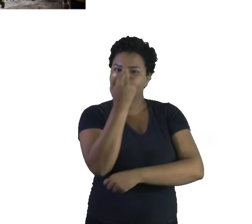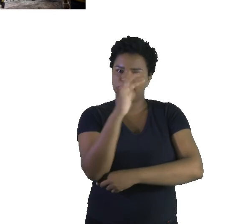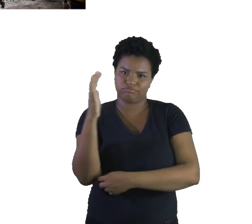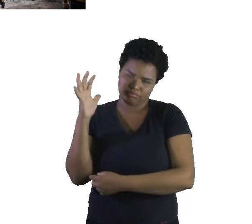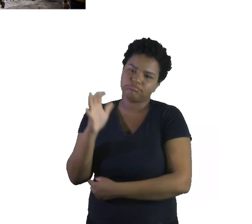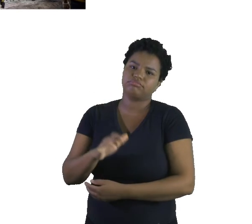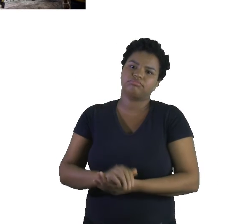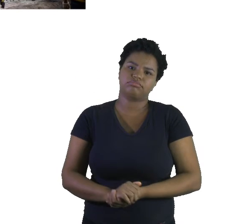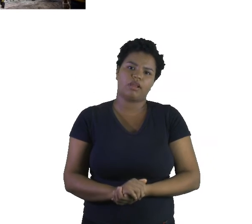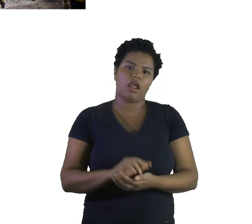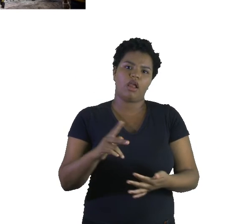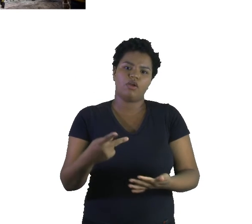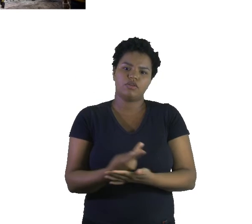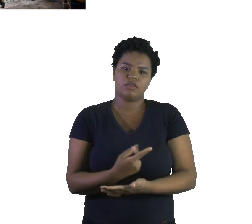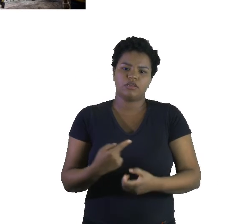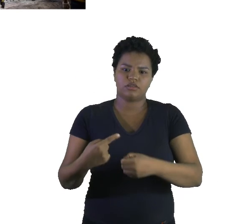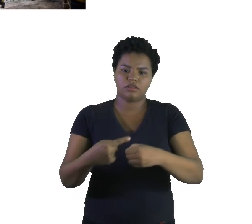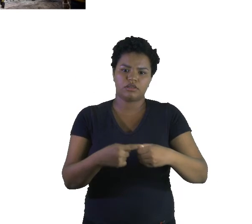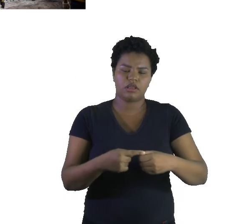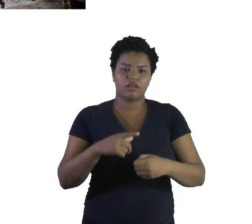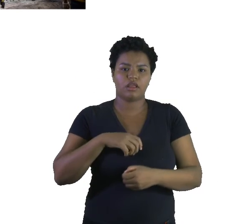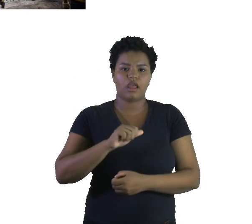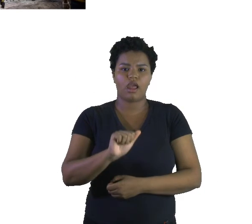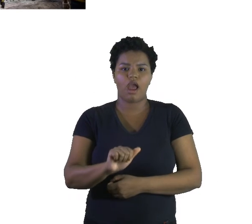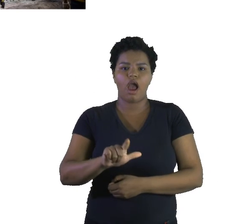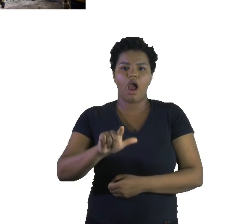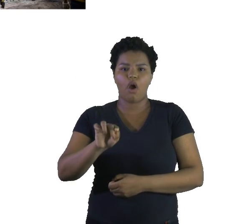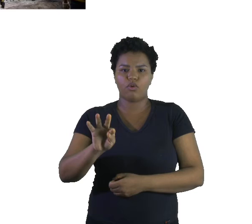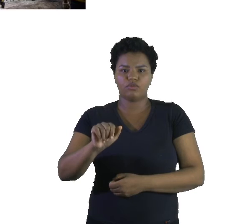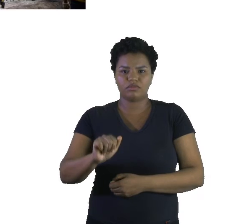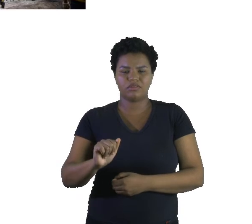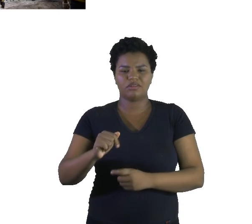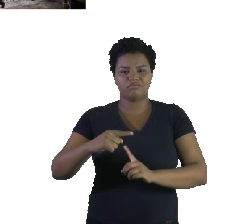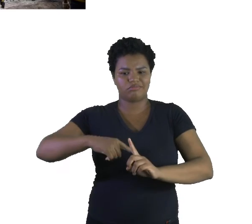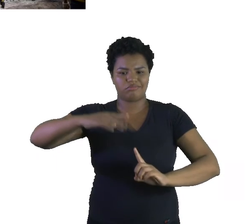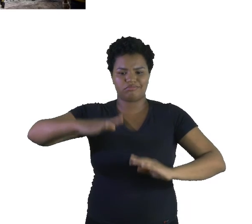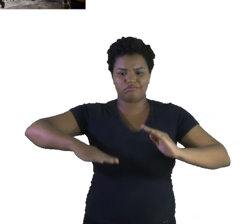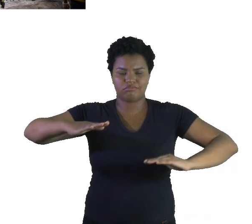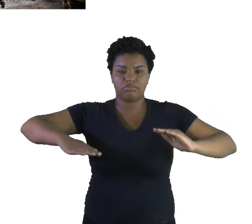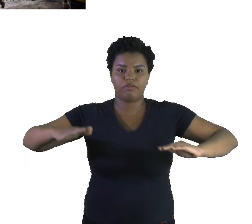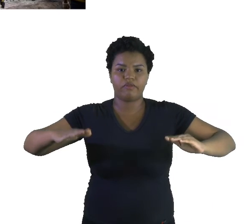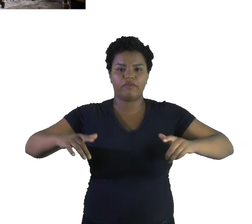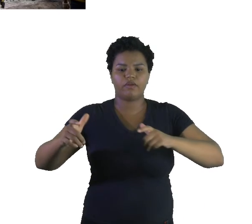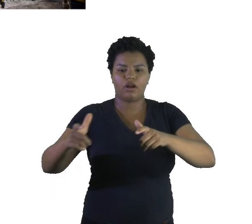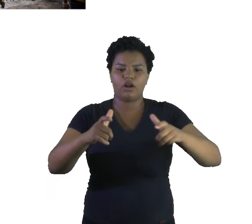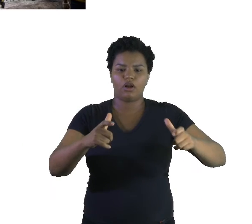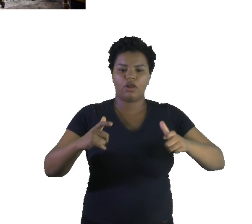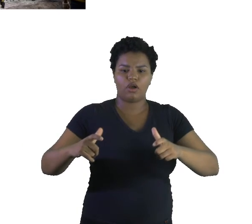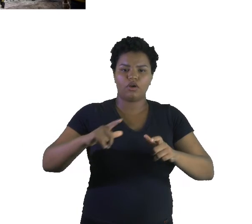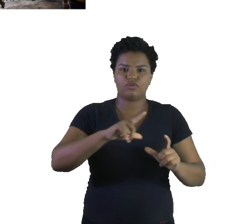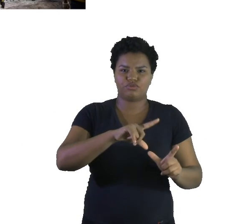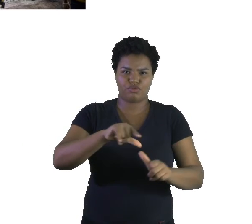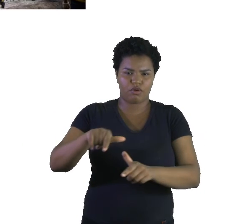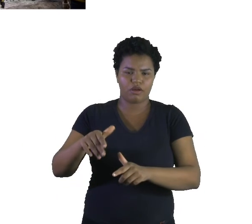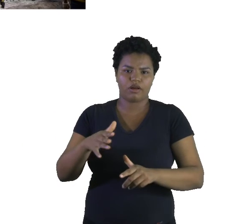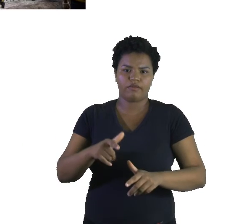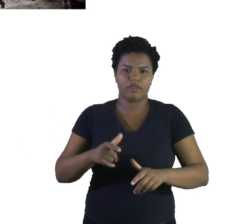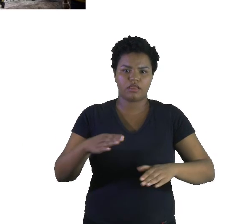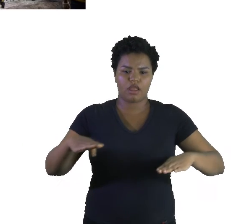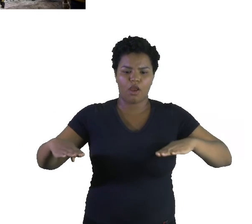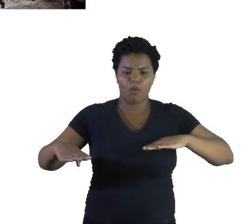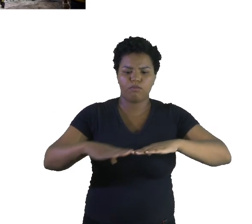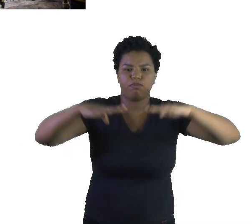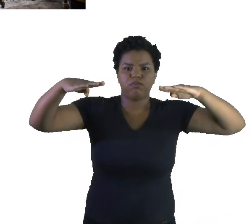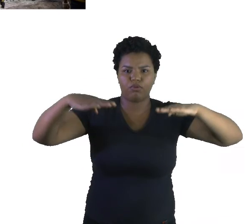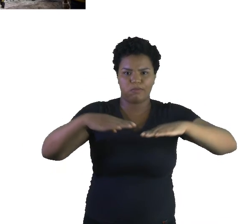regiões de alta instabilidade geológica, nos locais, geralmente, onde as placas se